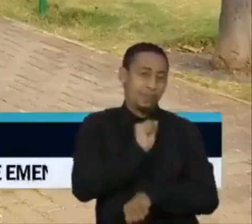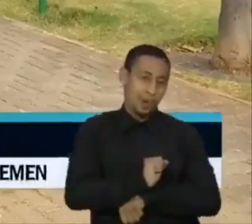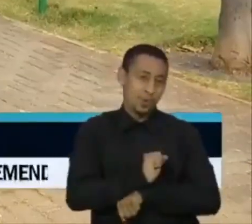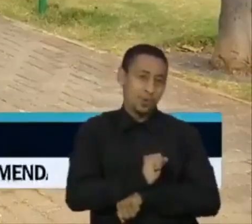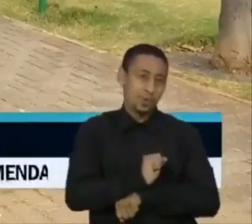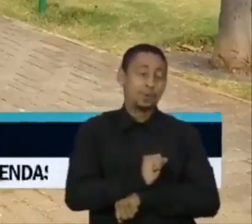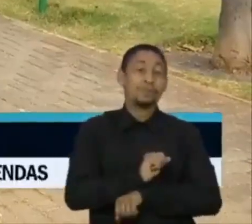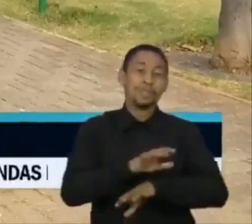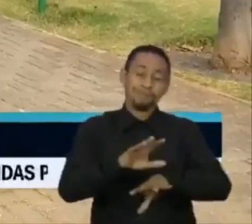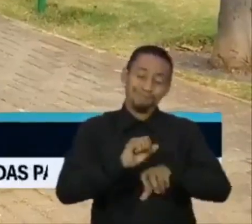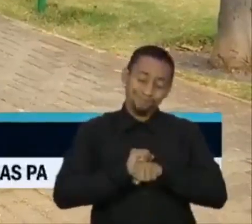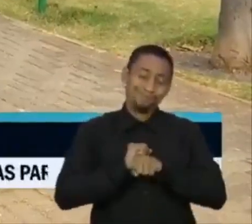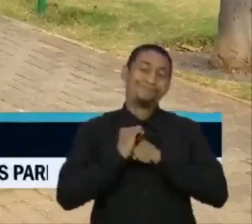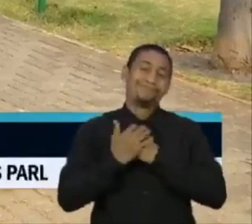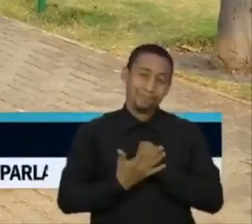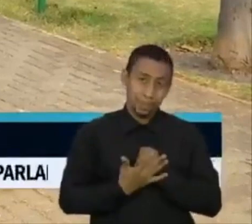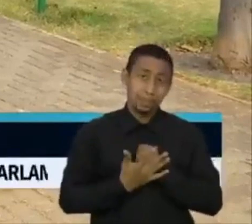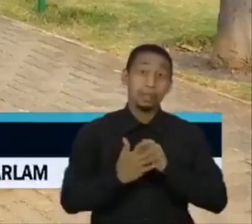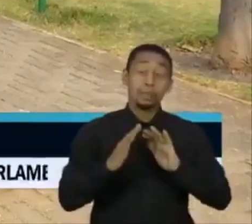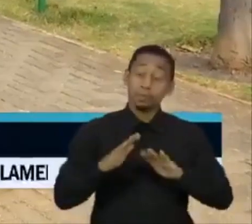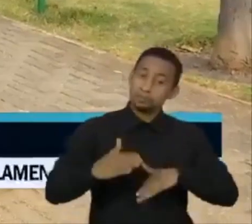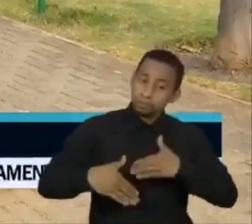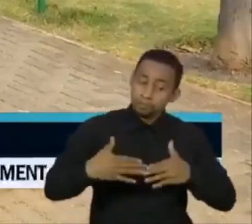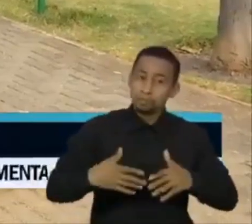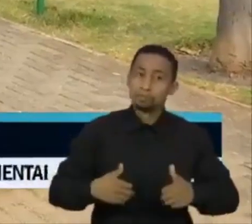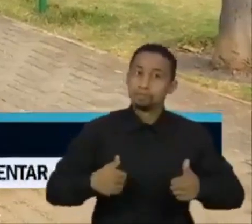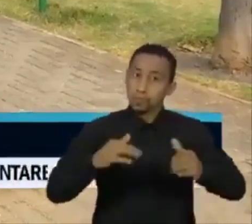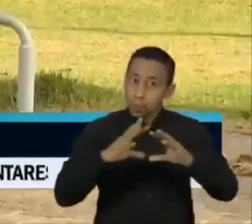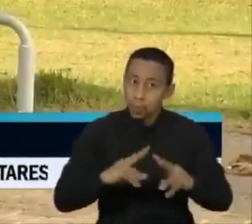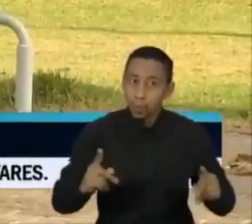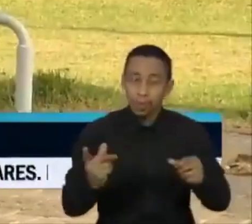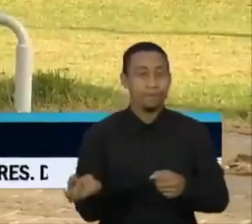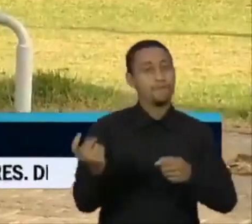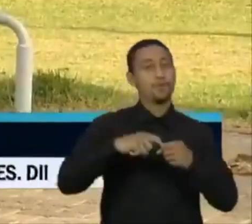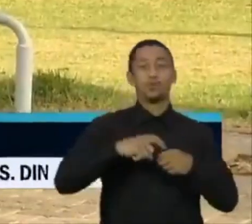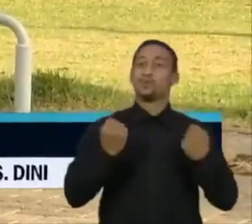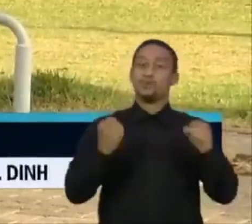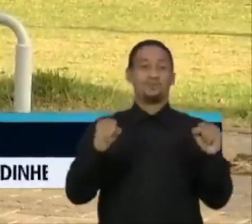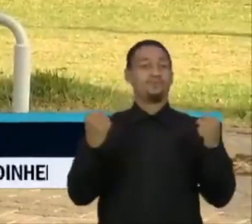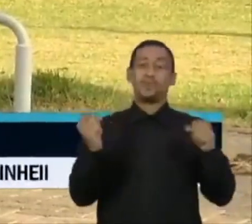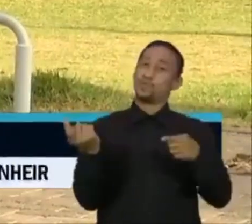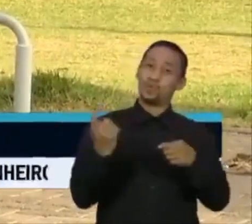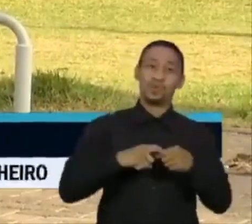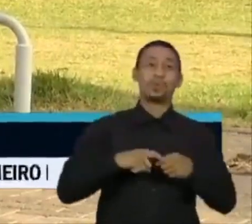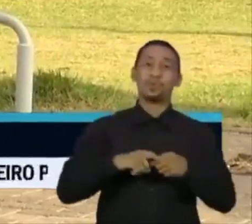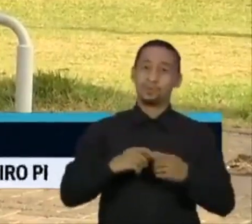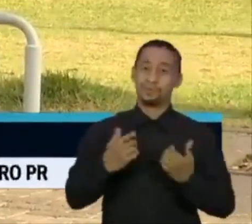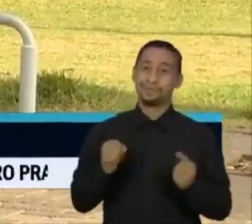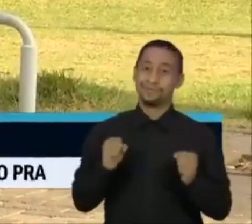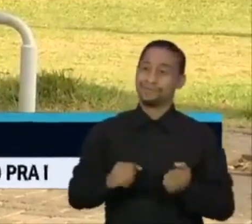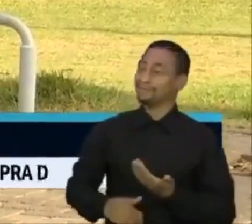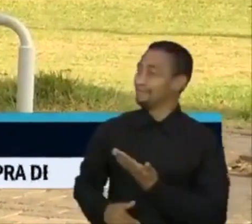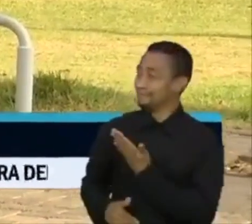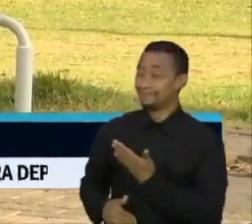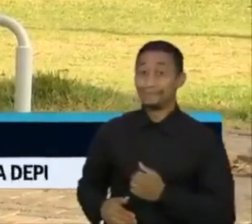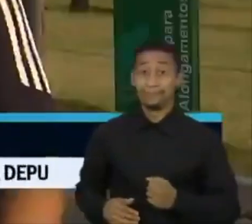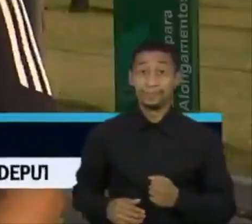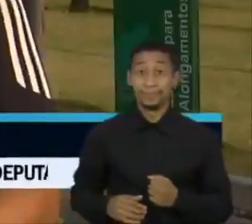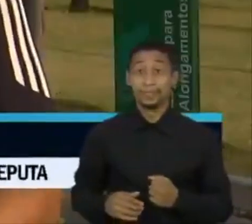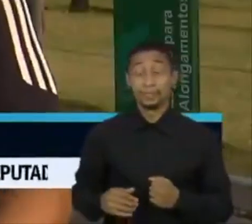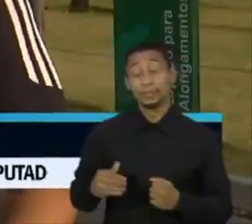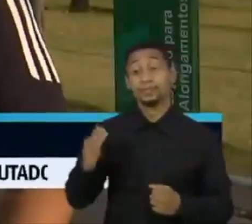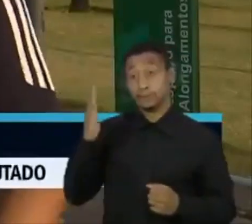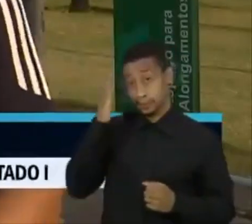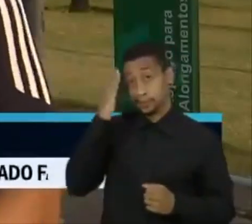durante esse tempo contraiu a covid-19 mas assim que se recuperou não teve dúvidas Voltou às atividades físicas a gente